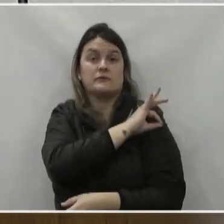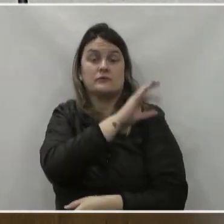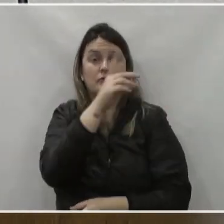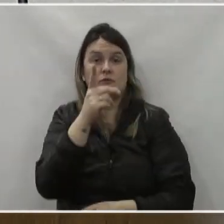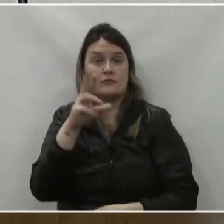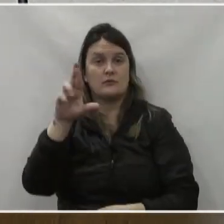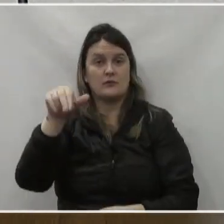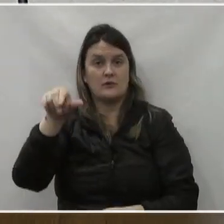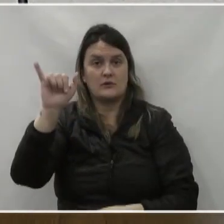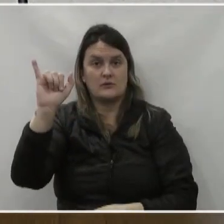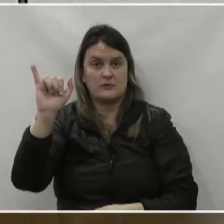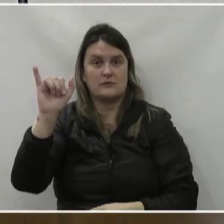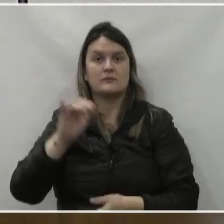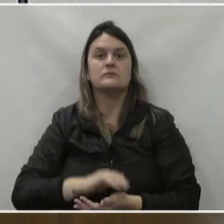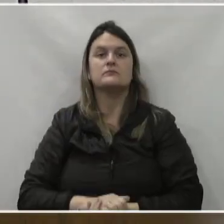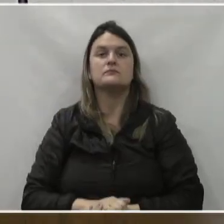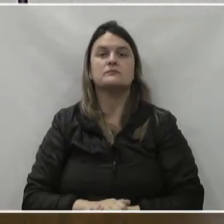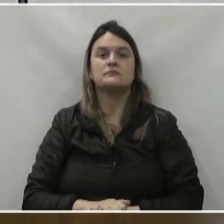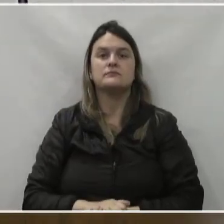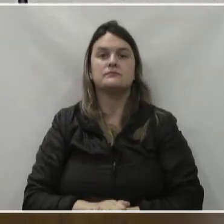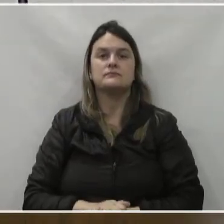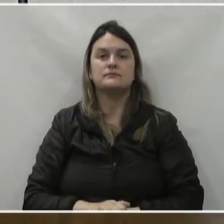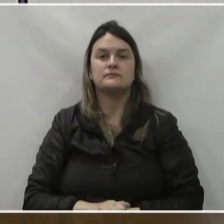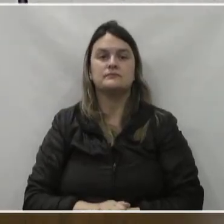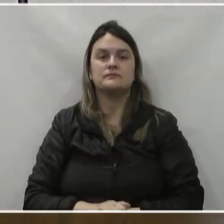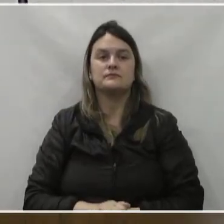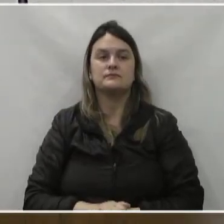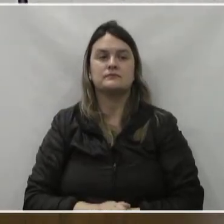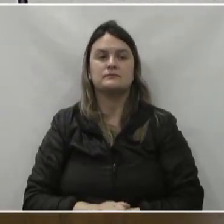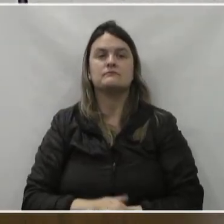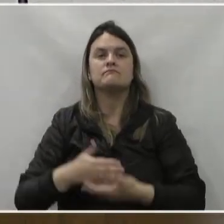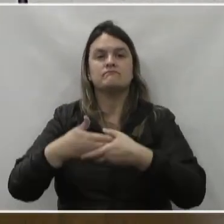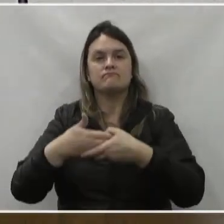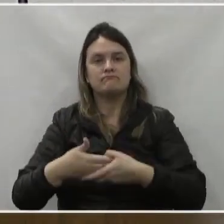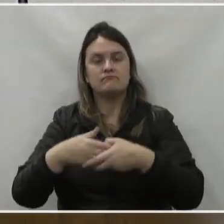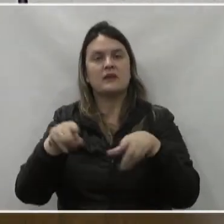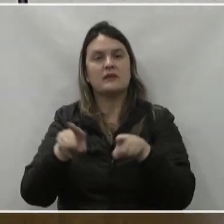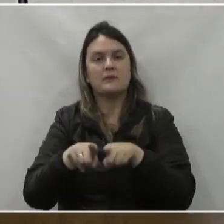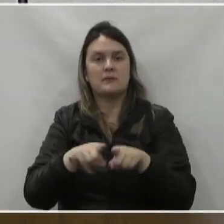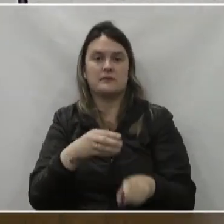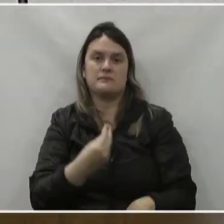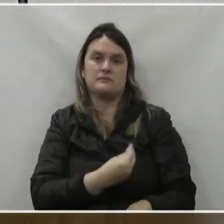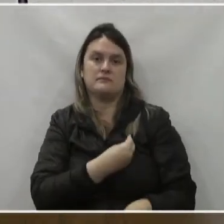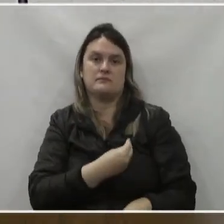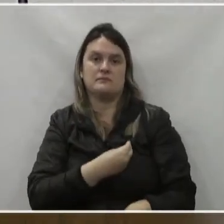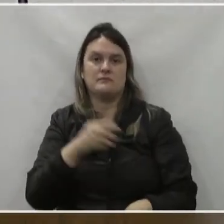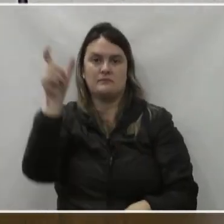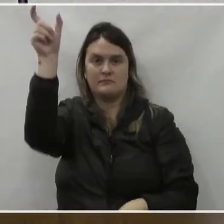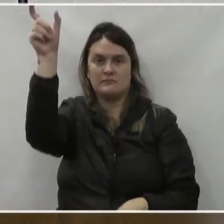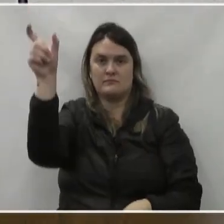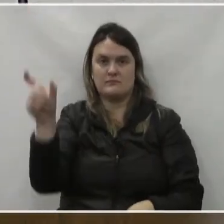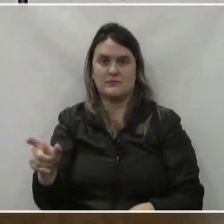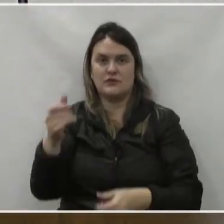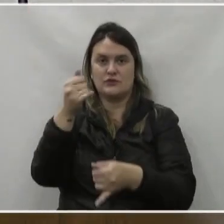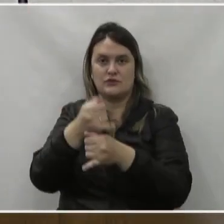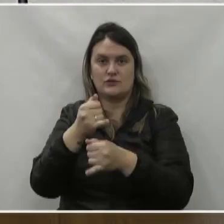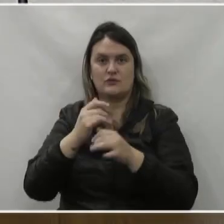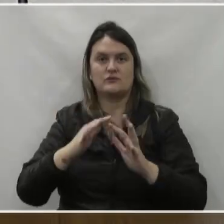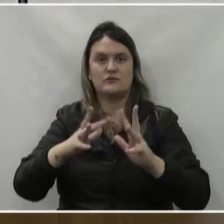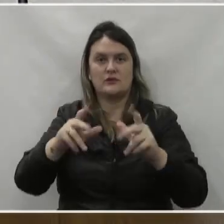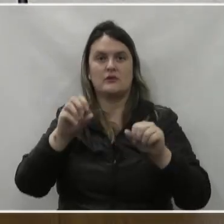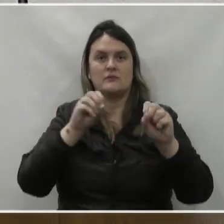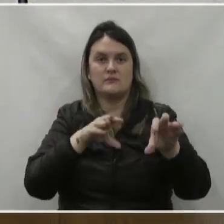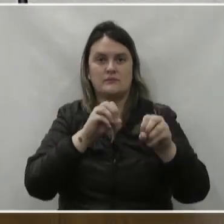de União da Vitória, doutor Ari Carneiro Júnior. Cumprimento e destaco a presença da ilustríssima diretora-geral de